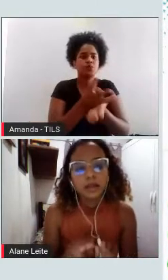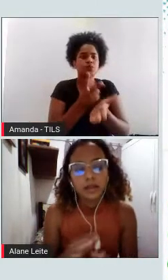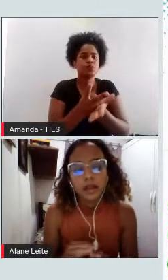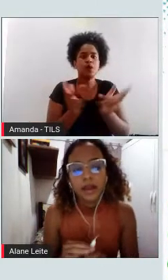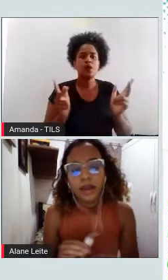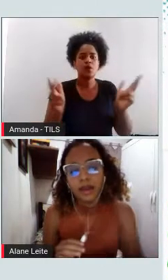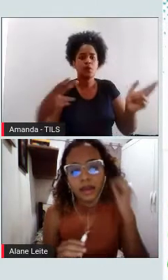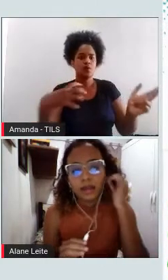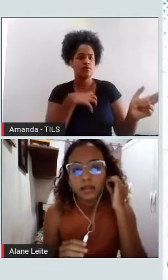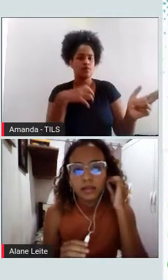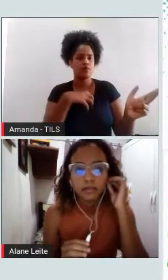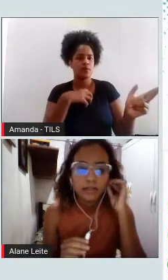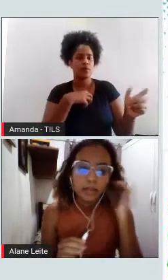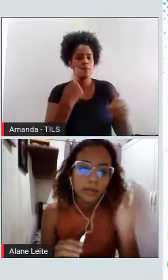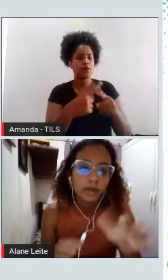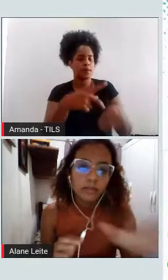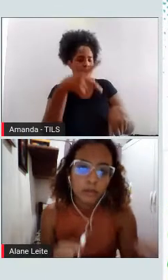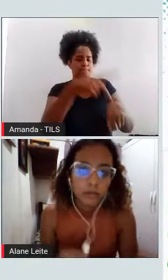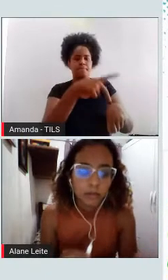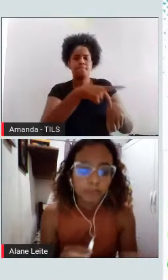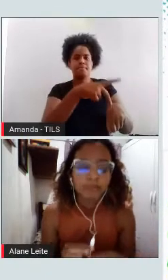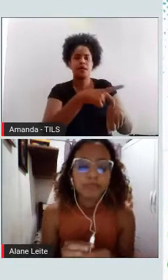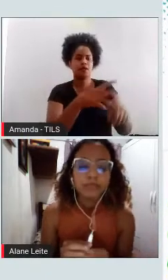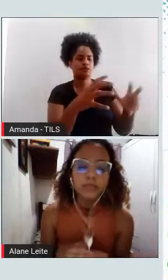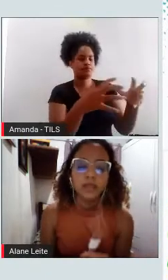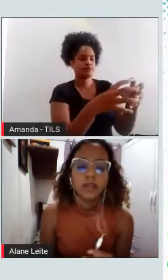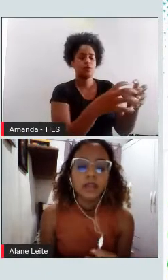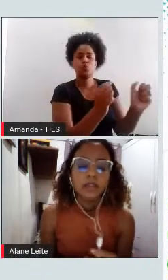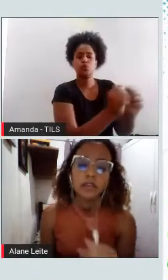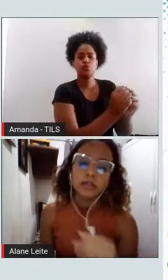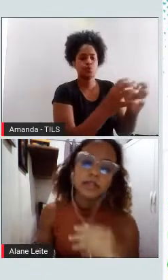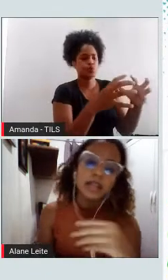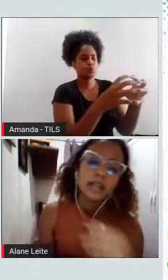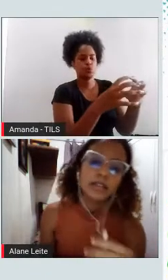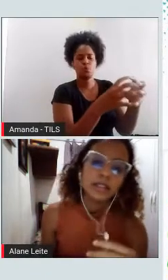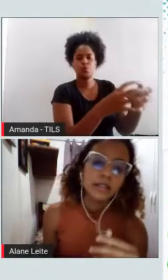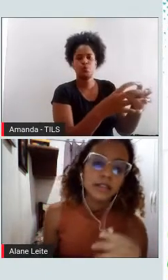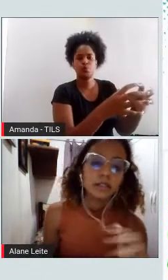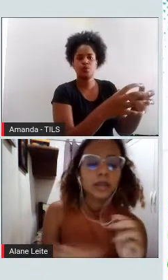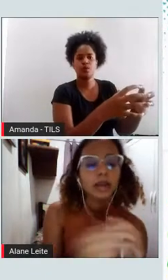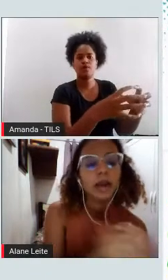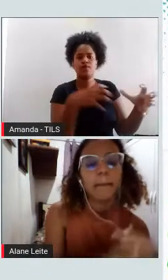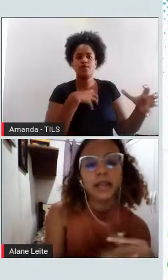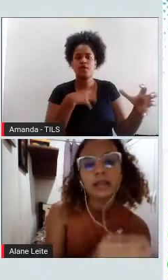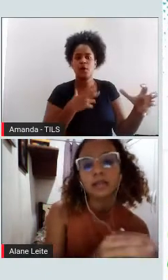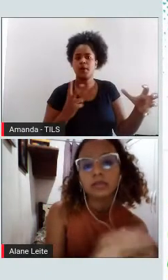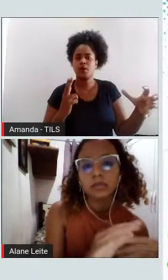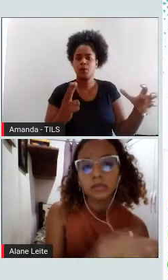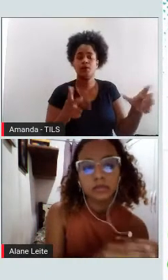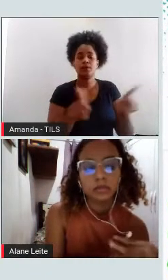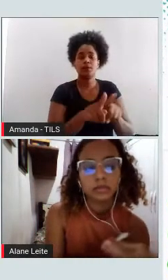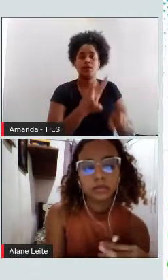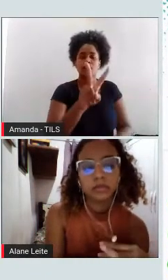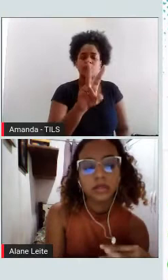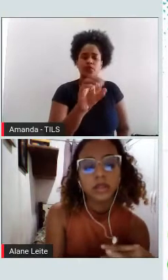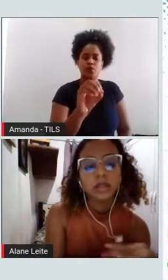ela não vai tomar a forma. E o volume dela vai ser fixo, porque a pedra